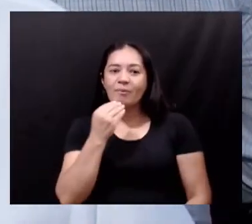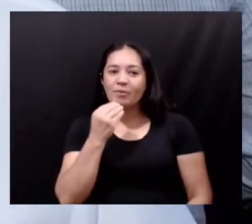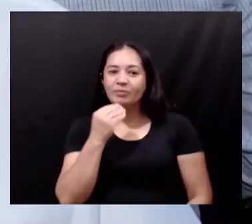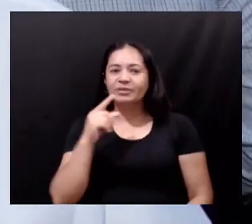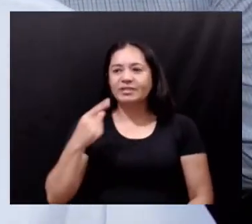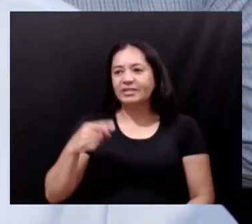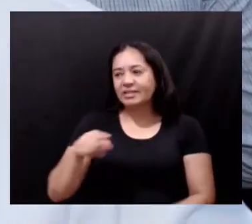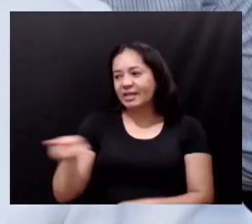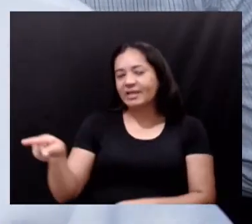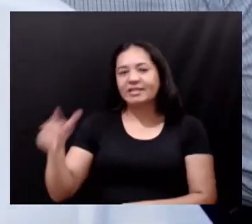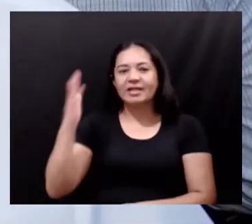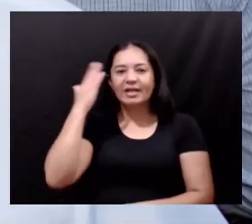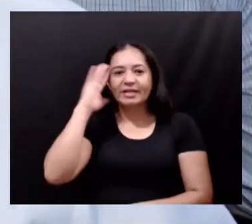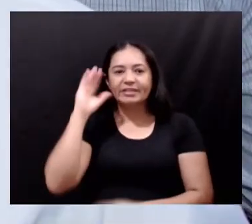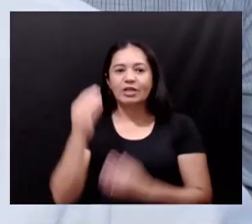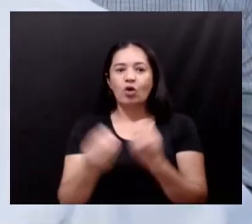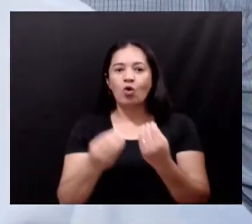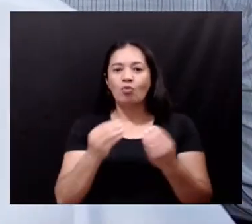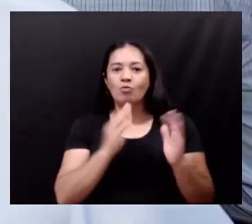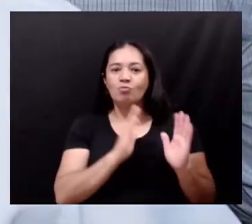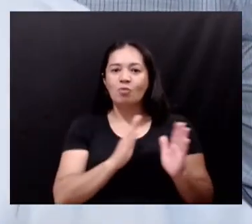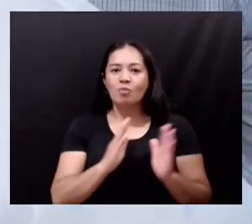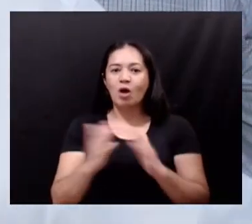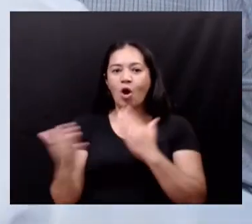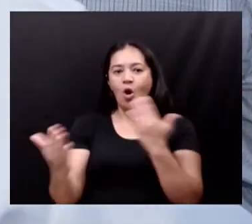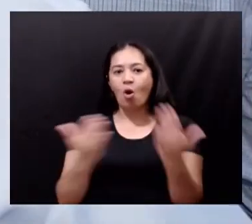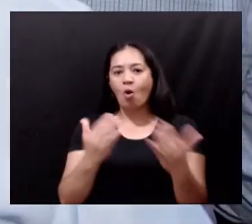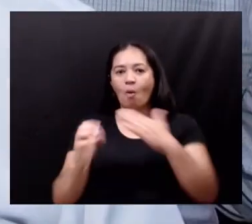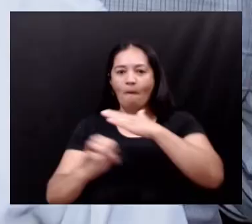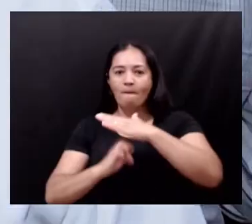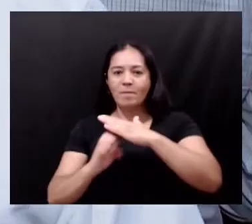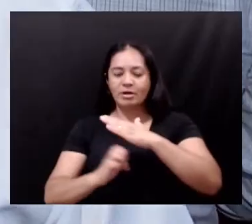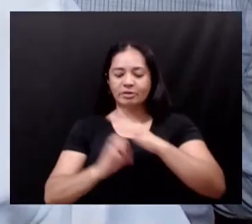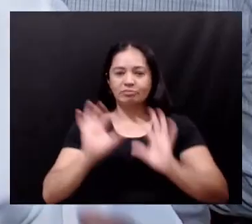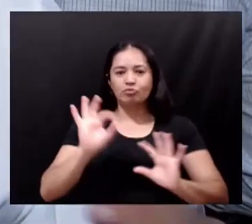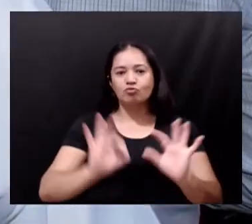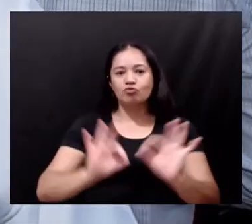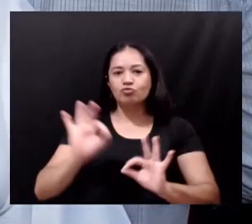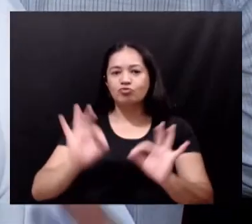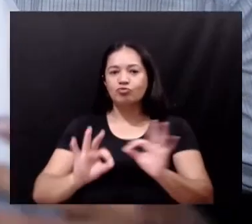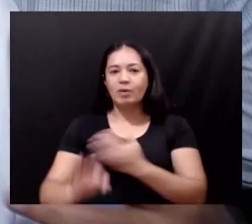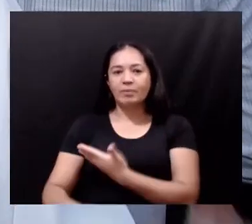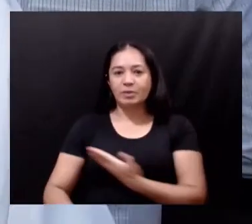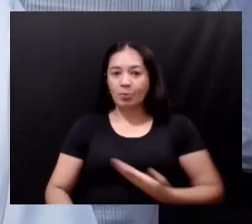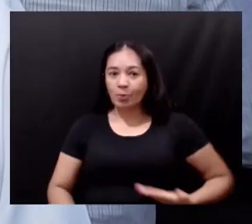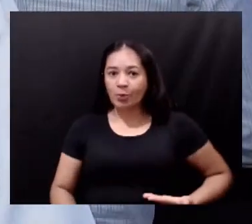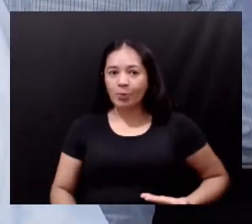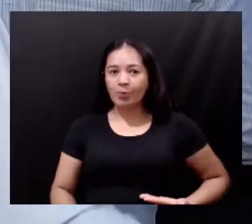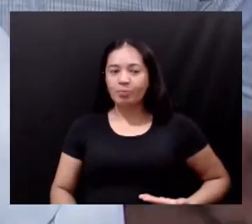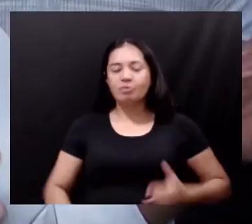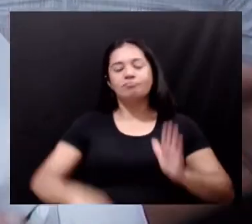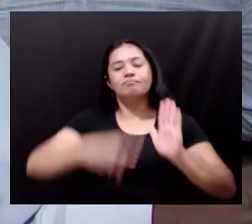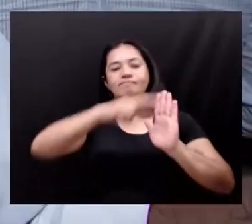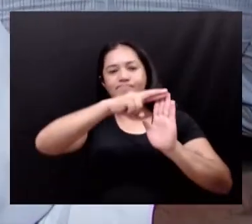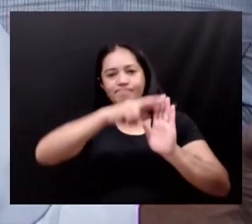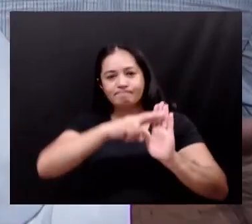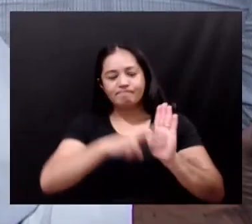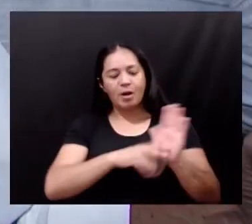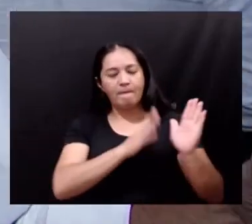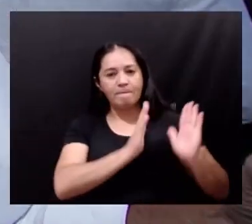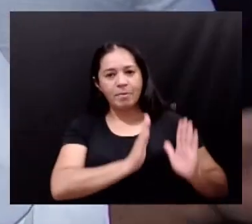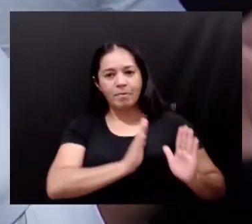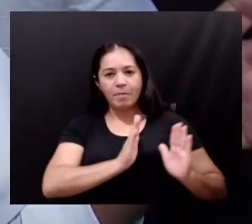aqui funciona como se fosse uma empresa, é uma organização, uma empresa pública, com regras, procedimentos, uma